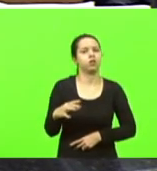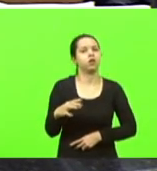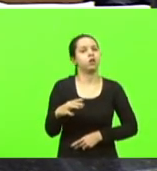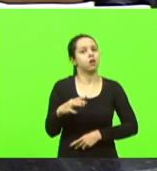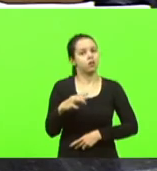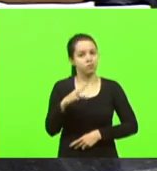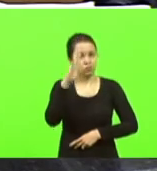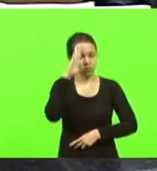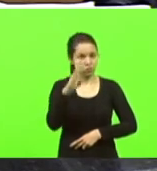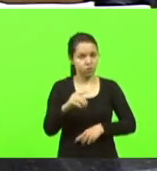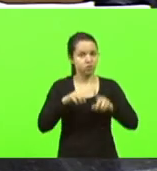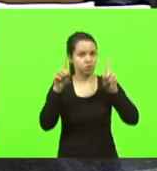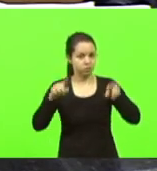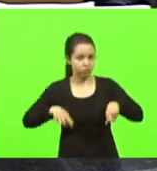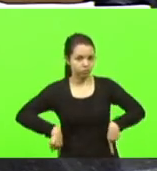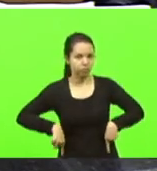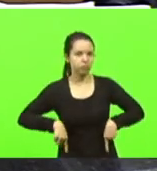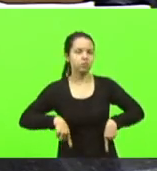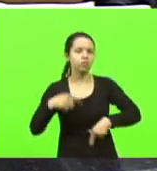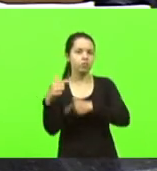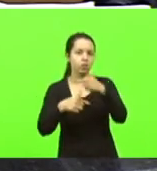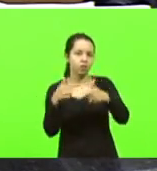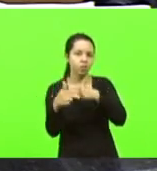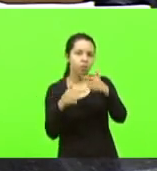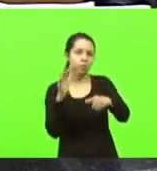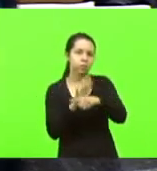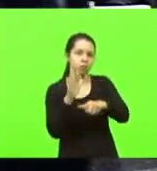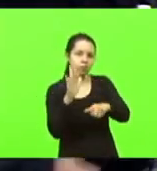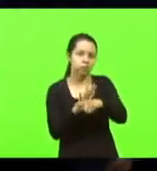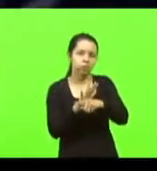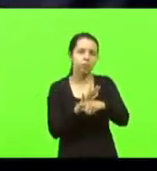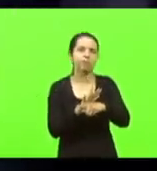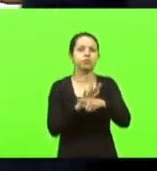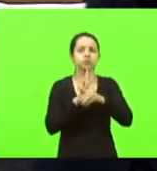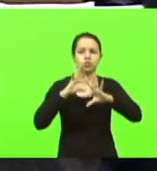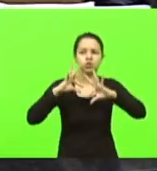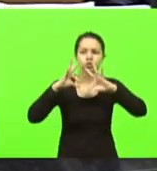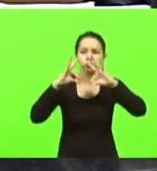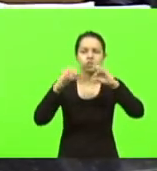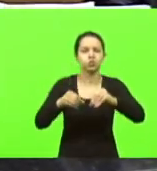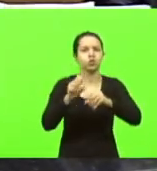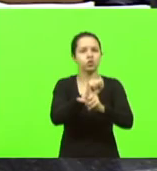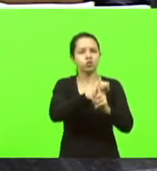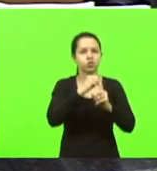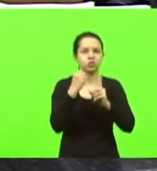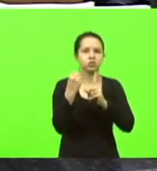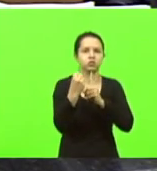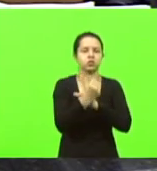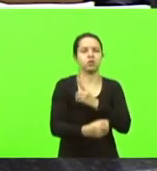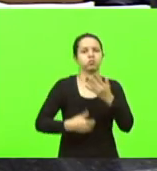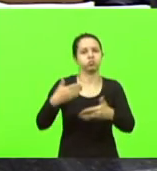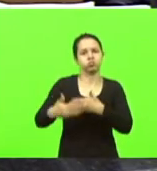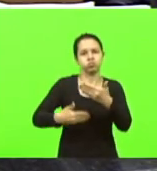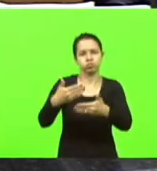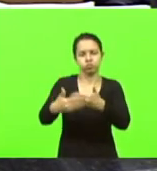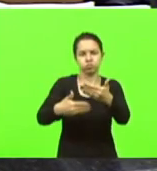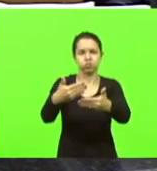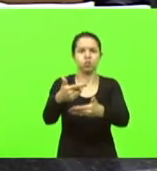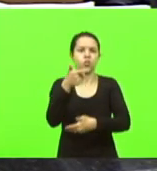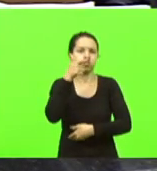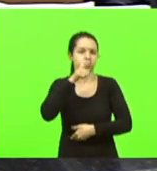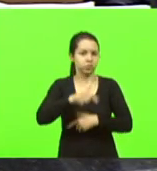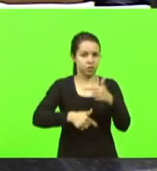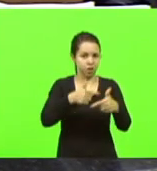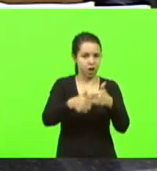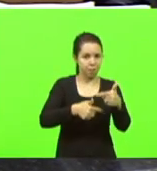aqueles que prestam o serviço para fazer com que todo o resto ou restante da nossa sociedade possa ter o seu